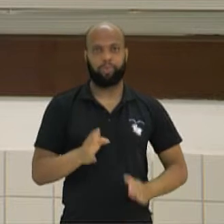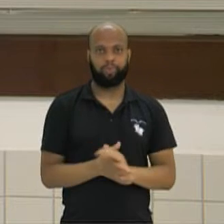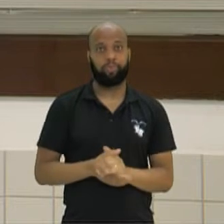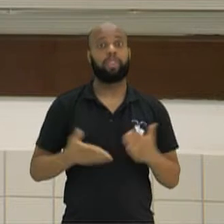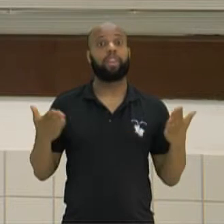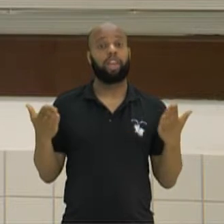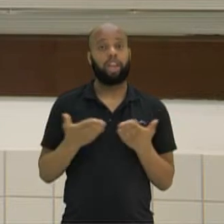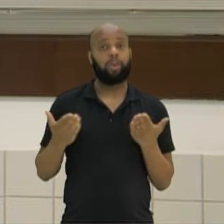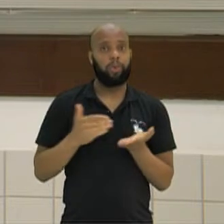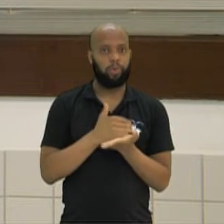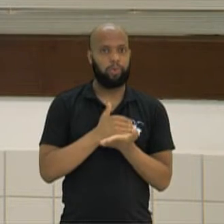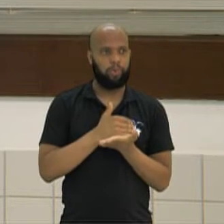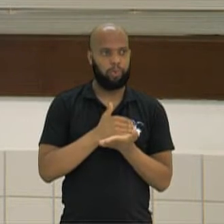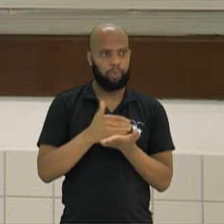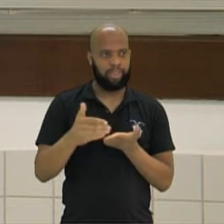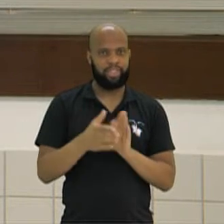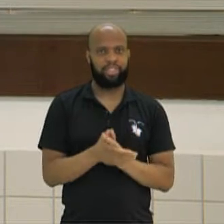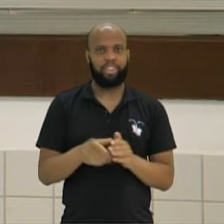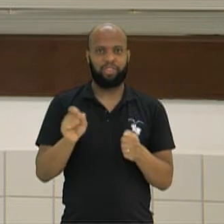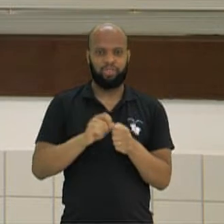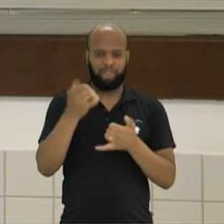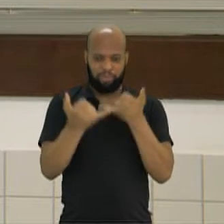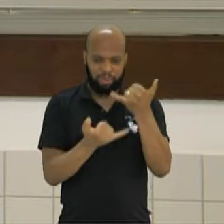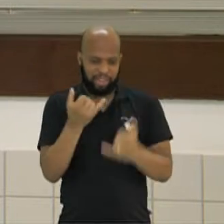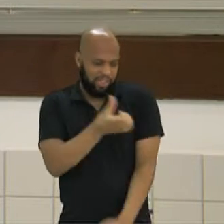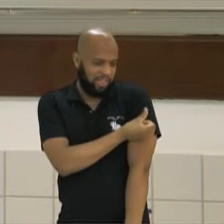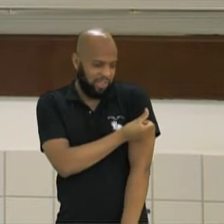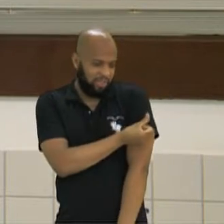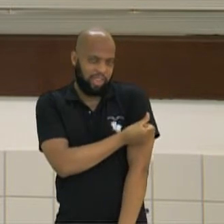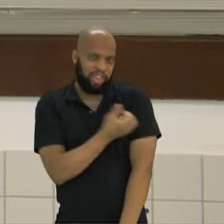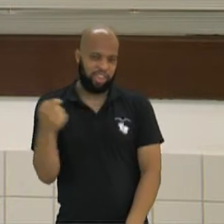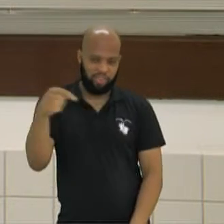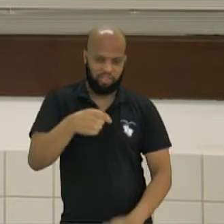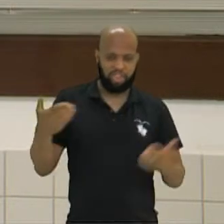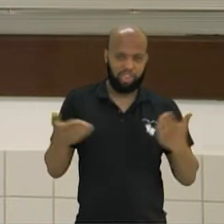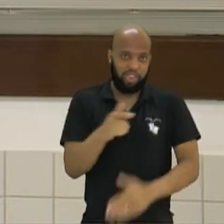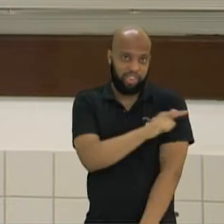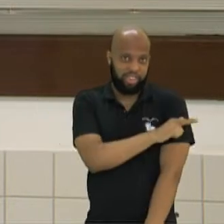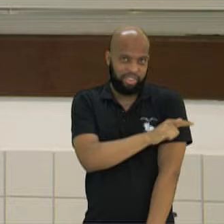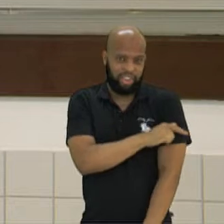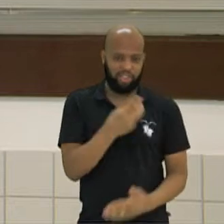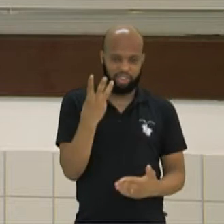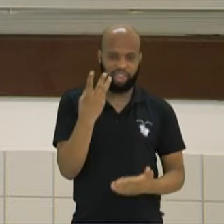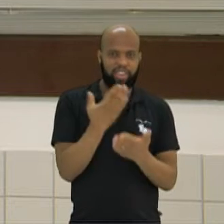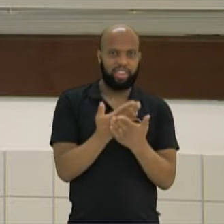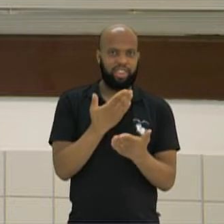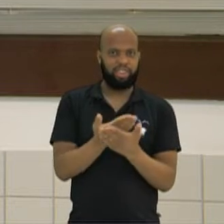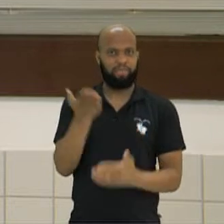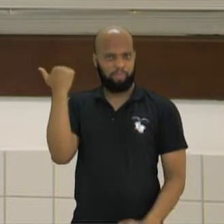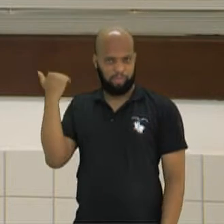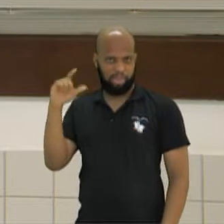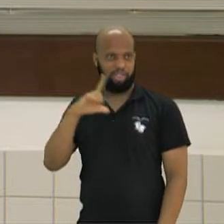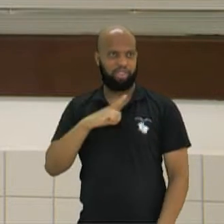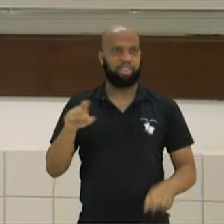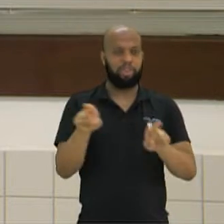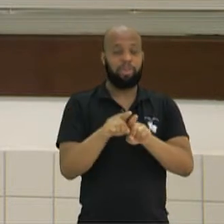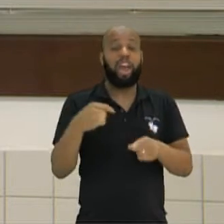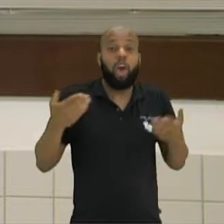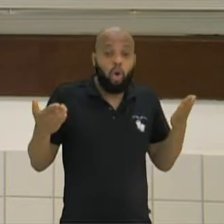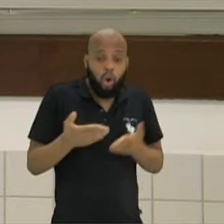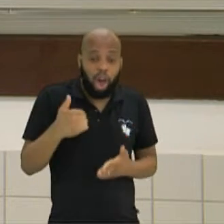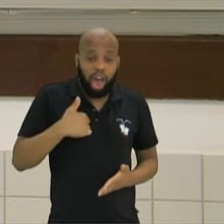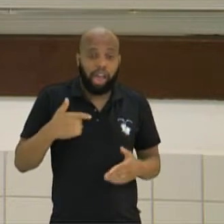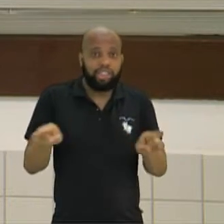Vamos lá? A gente faz uma brincadeirinha no sexto ano, eu vim aqui para trabalhar com vocês 4 aulas inclusive, espero que